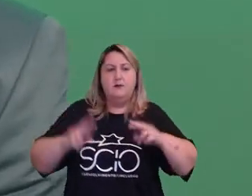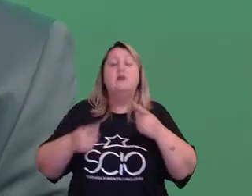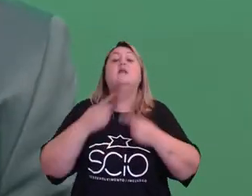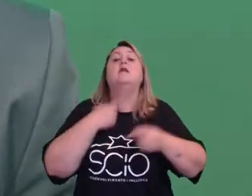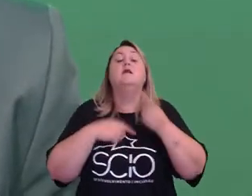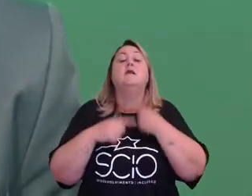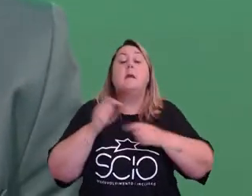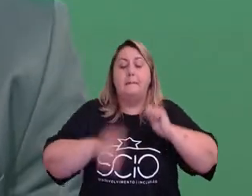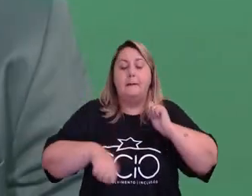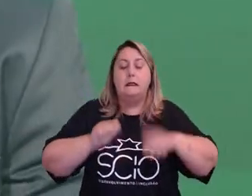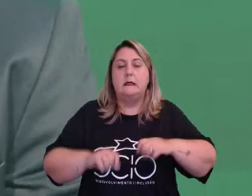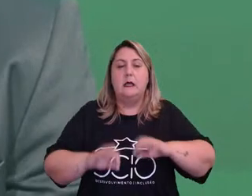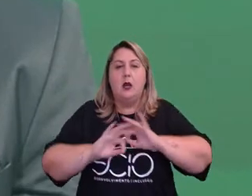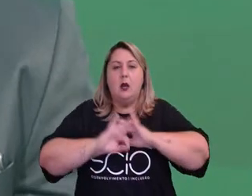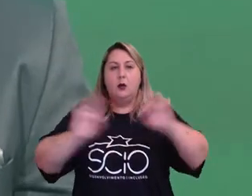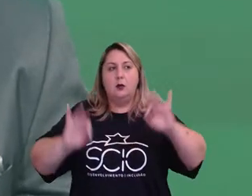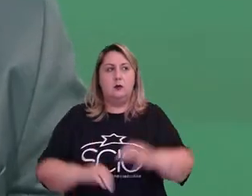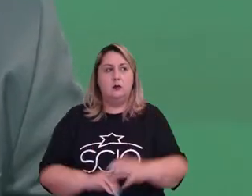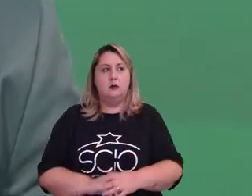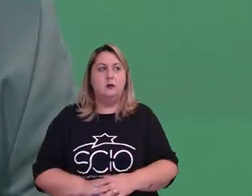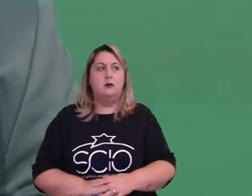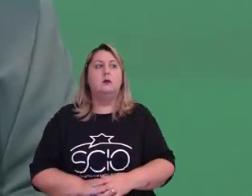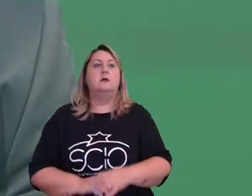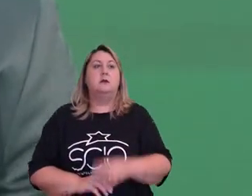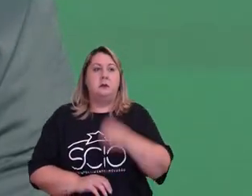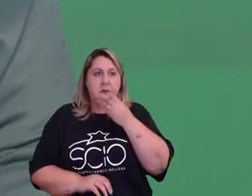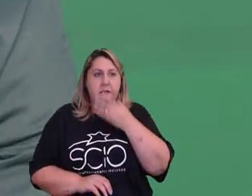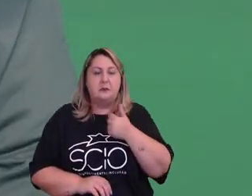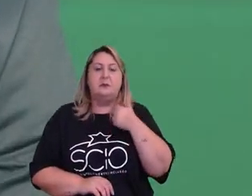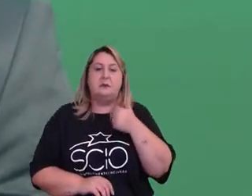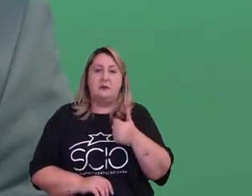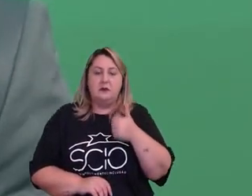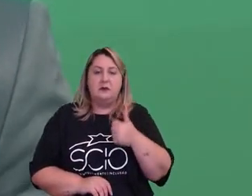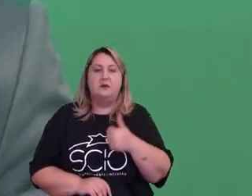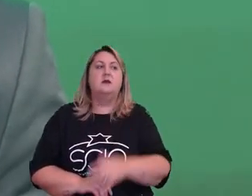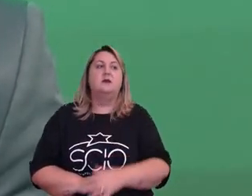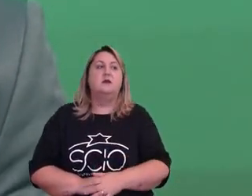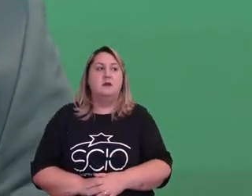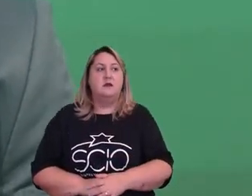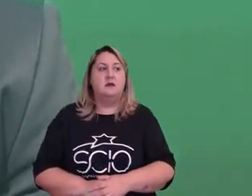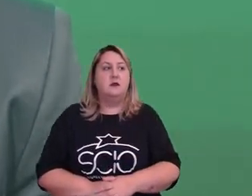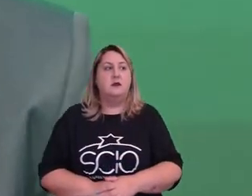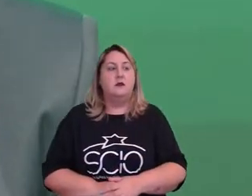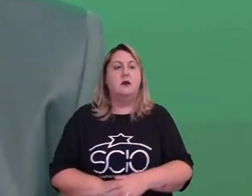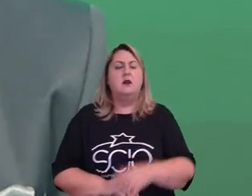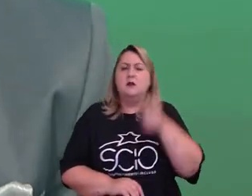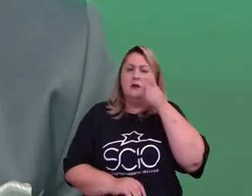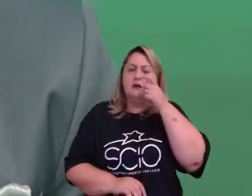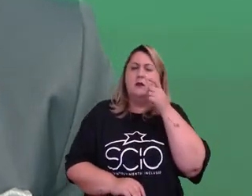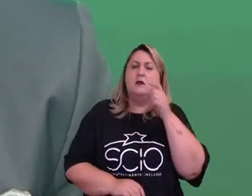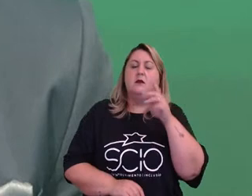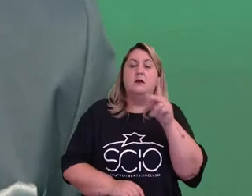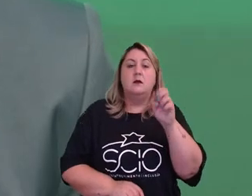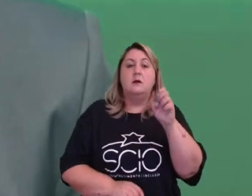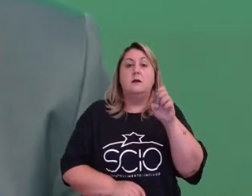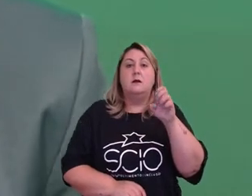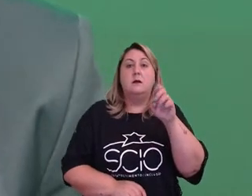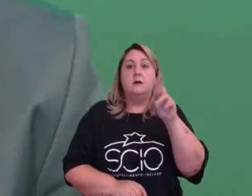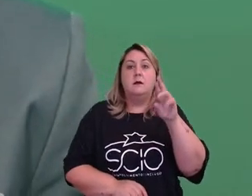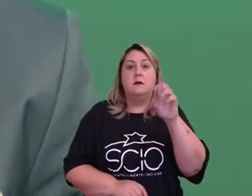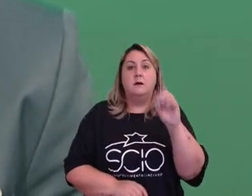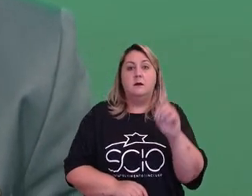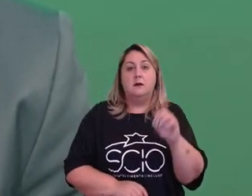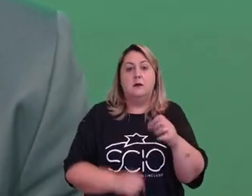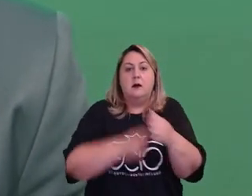vontade, com uma banda incrível. O batera tá sentando a mão ali, hein, velho? É isso aí, parceirada. Deixa eu ver aqui, o Pedro tá mandando